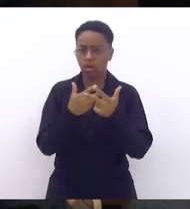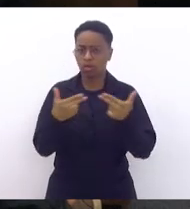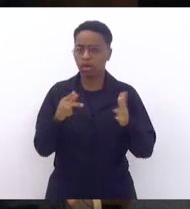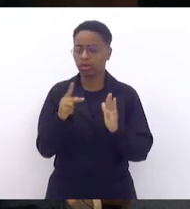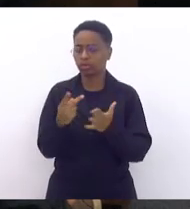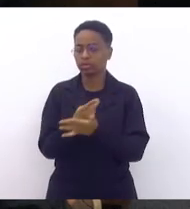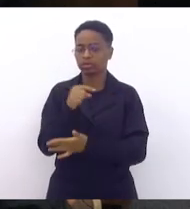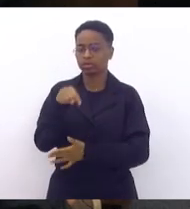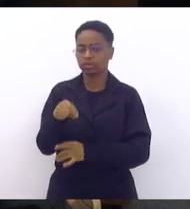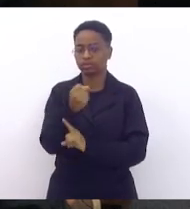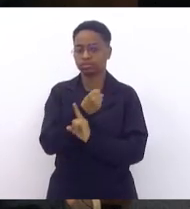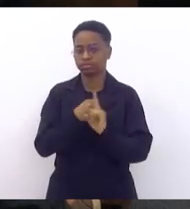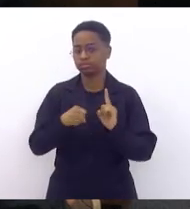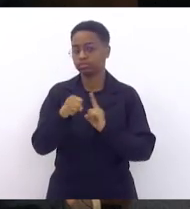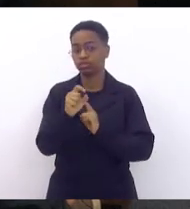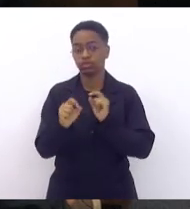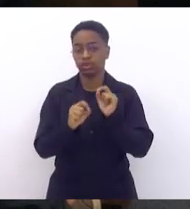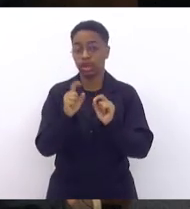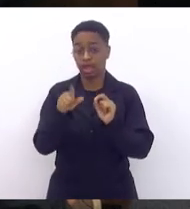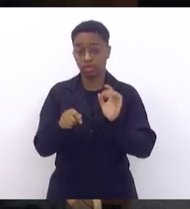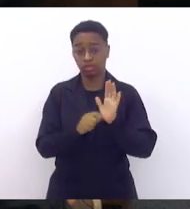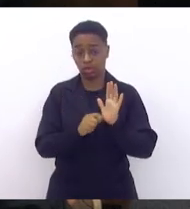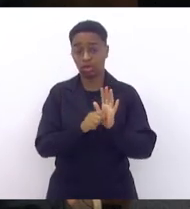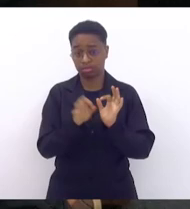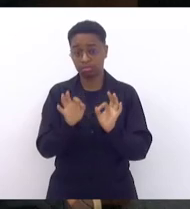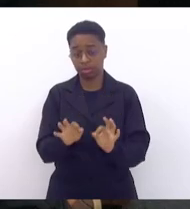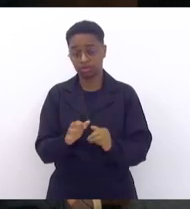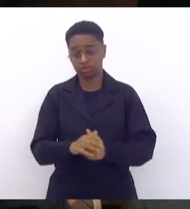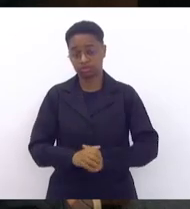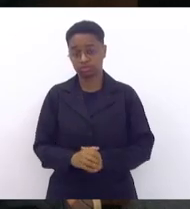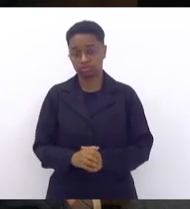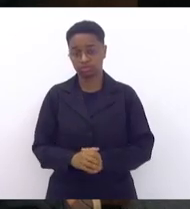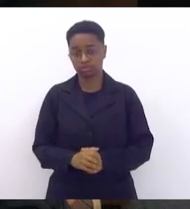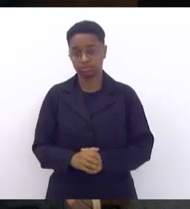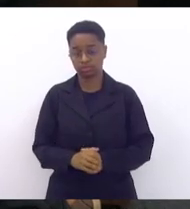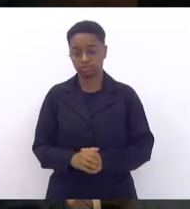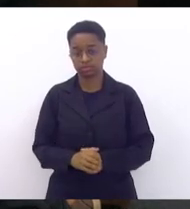nossa sociedade são as drogas mesmo, que